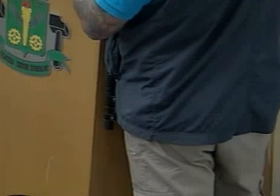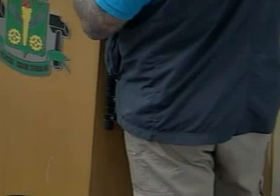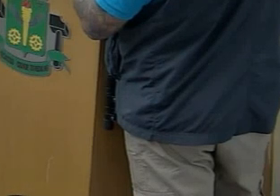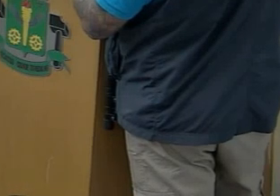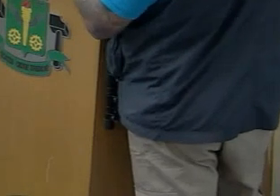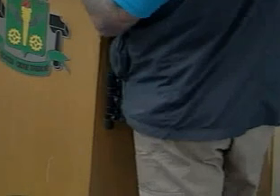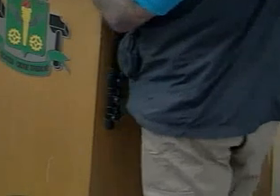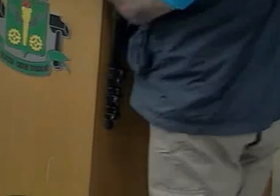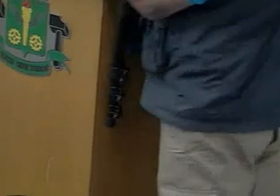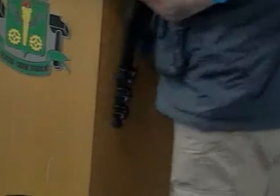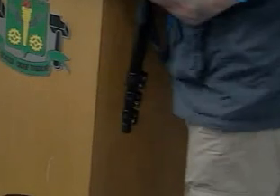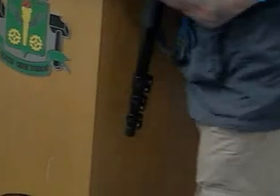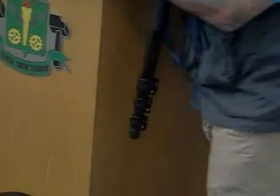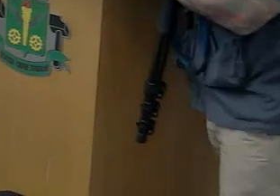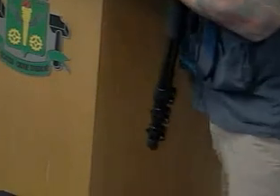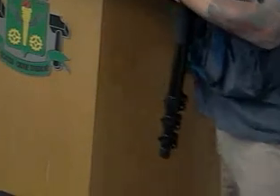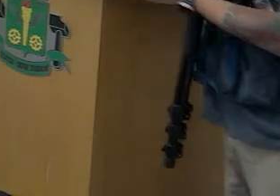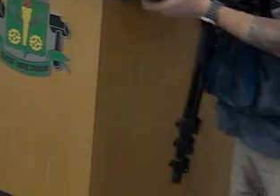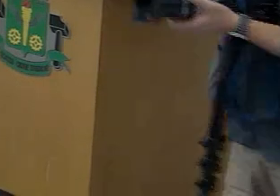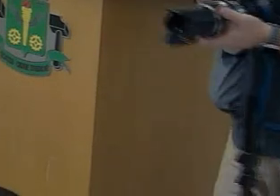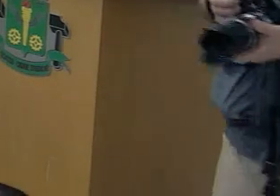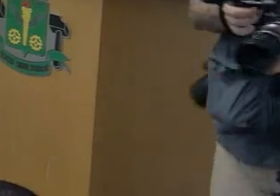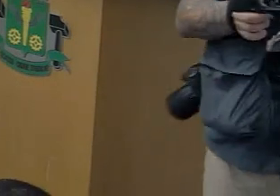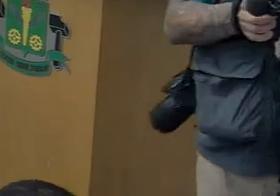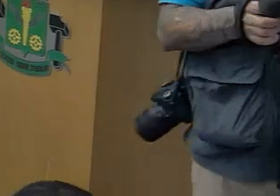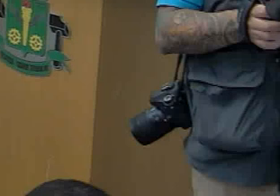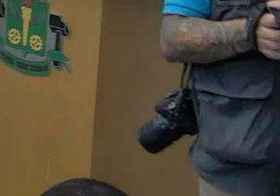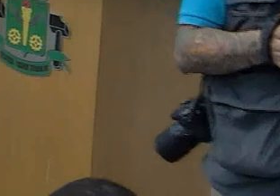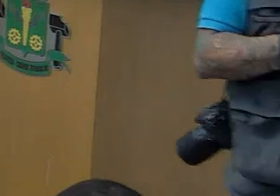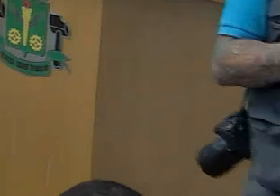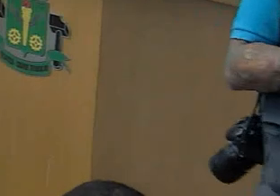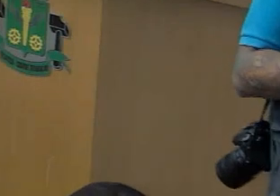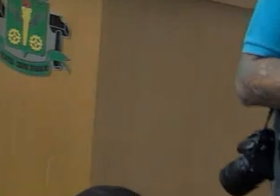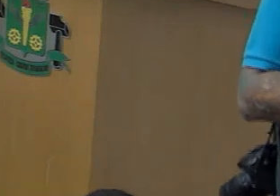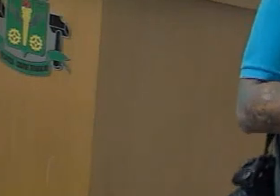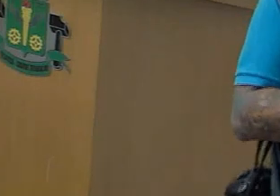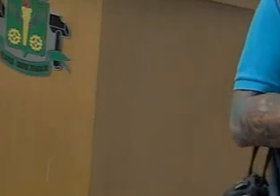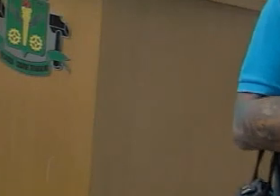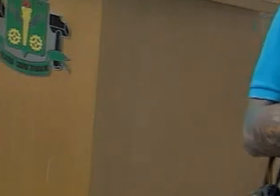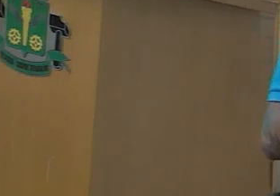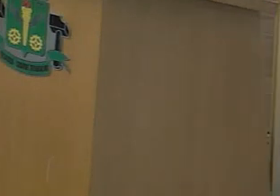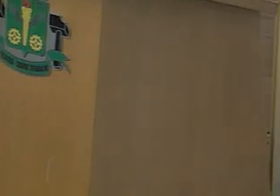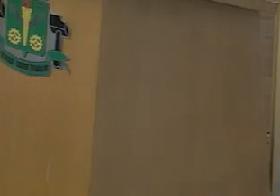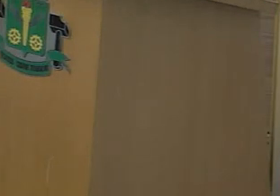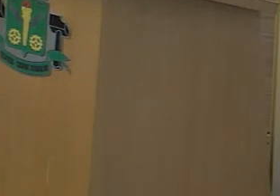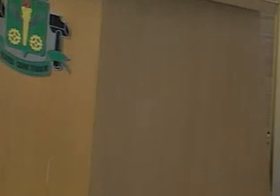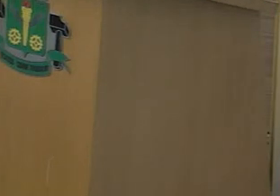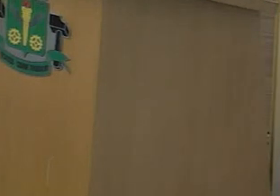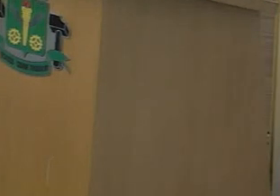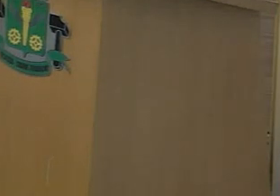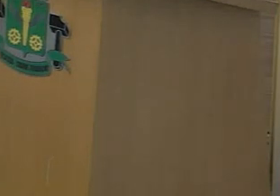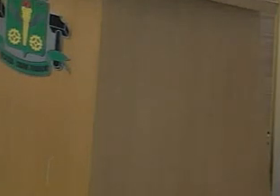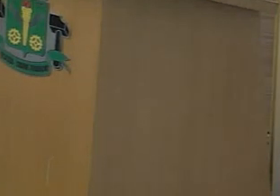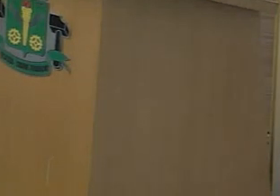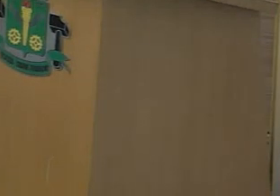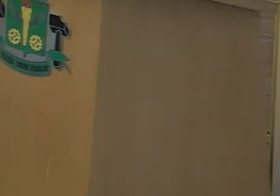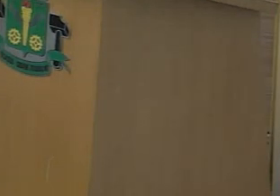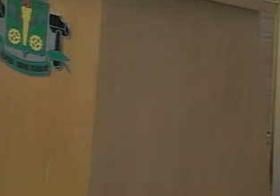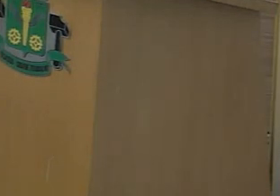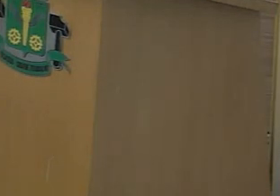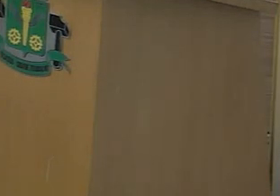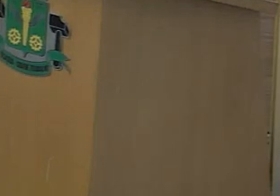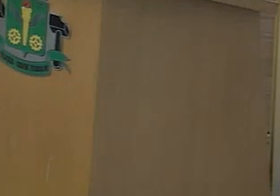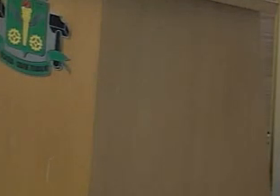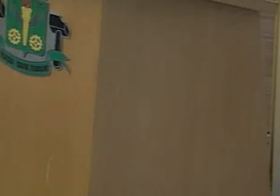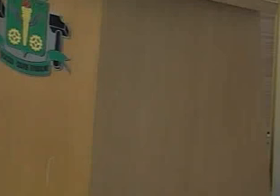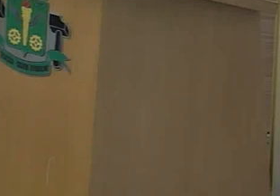4404 de 2024, solicitando ao Poder Executivo para que determine ao setor competente de serviços e obras capinação